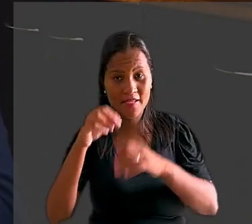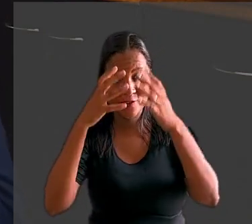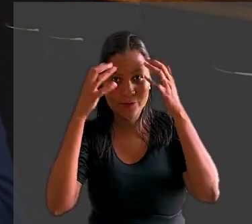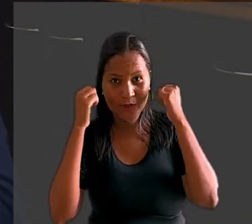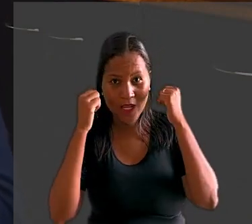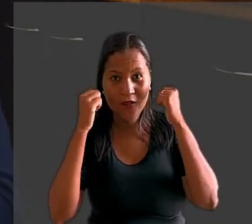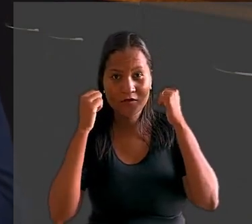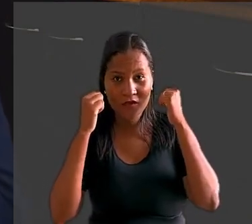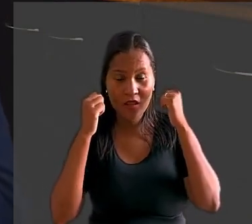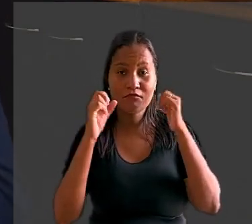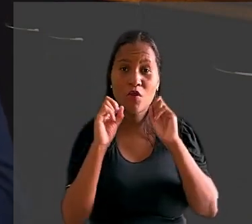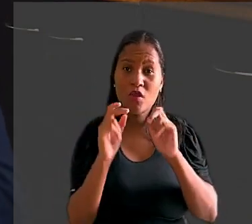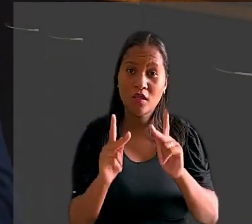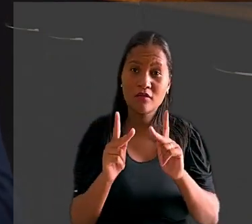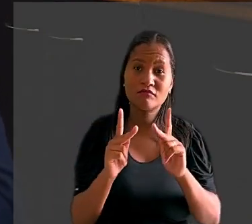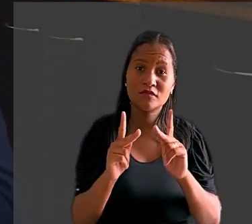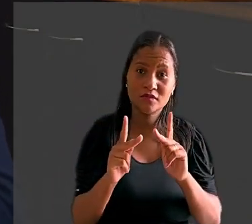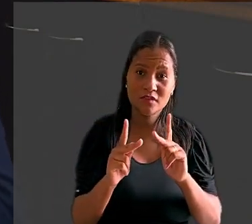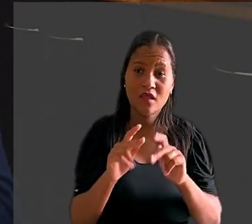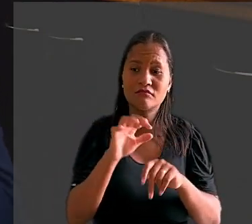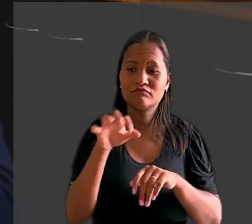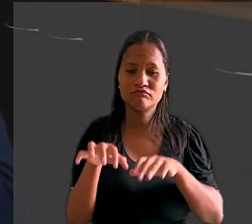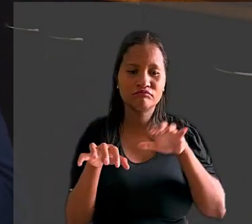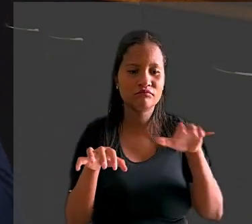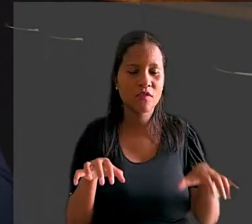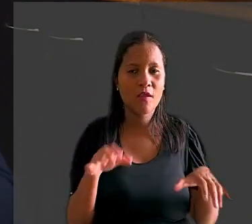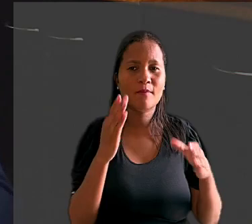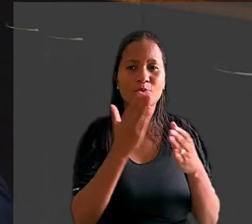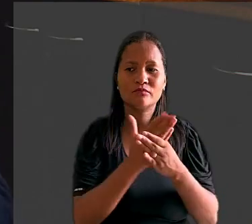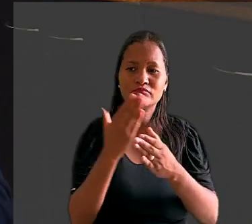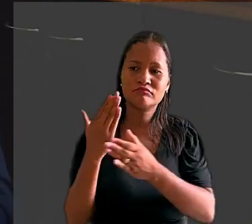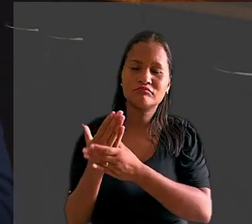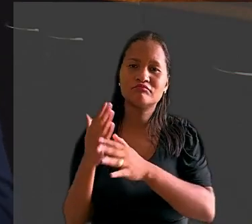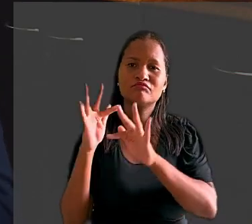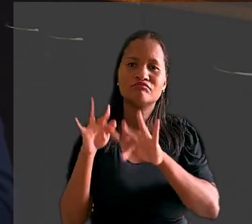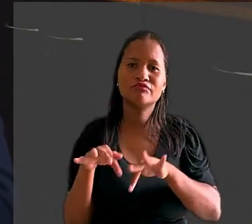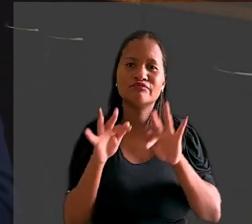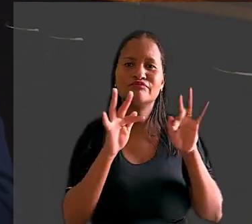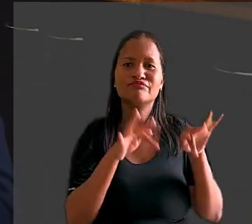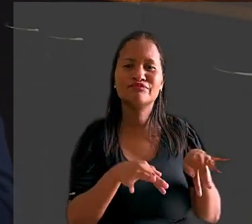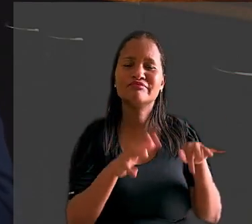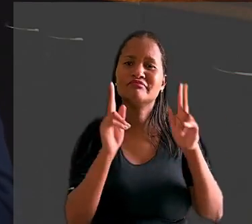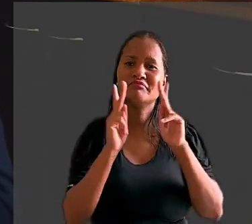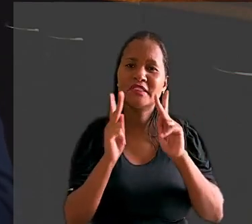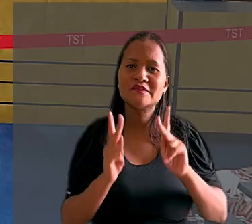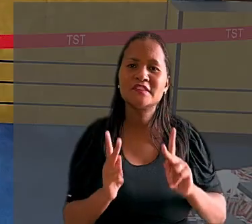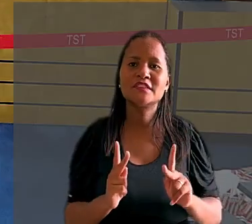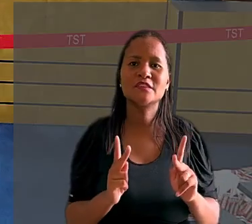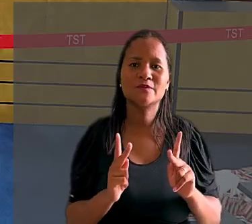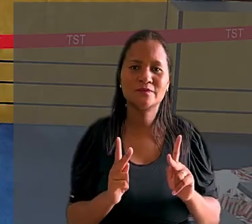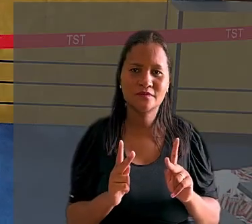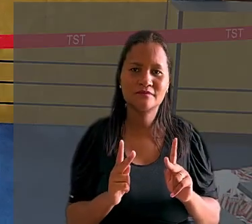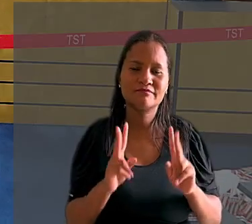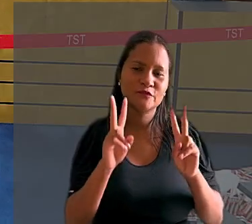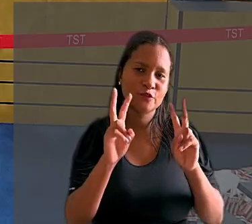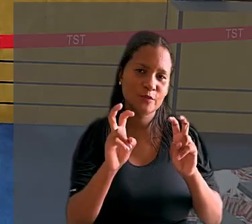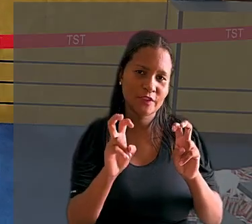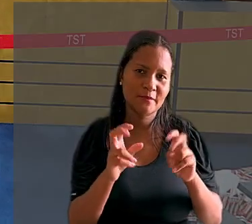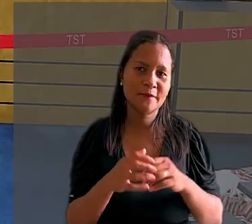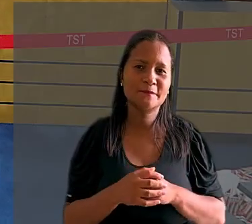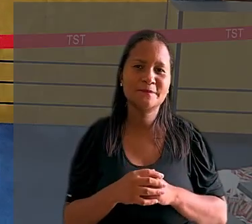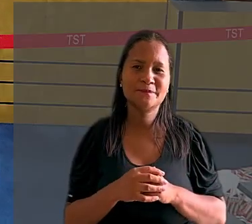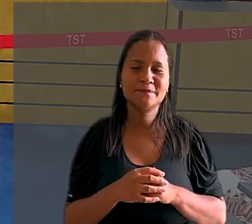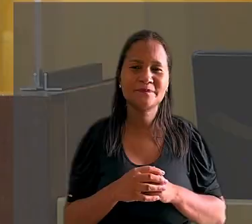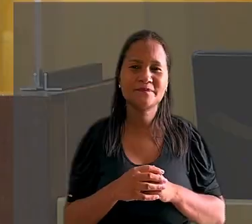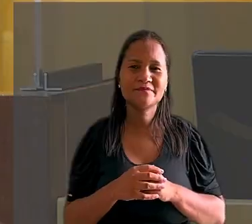pelo Tribunal Pleno a esses casos que ficaram pendentes e gera uma pacificação sobre aquela matéria. Além dos